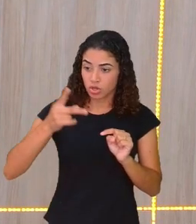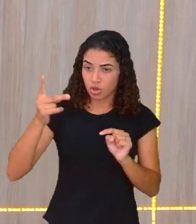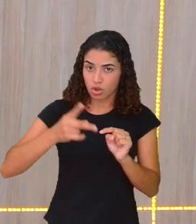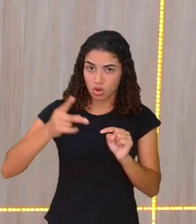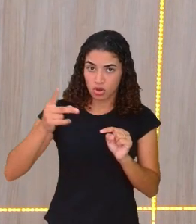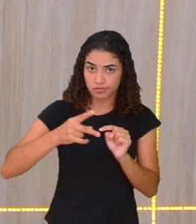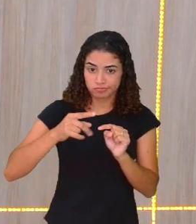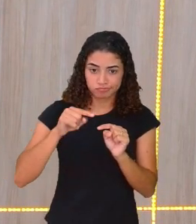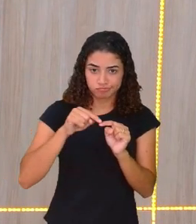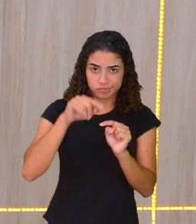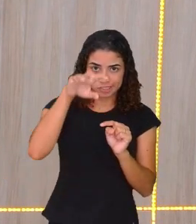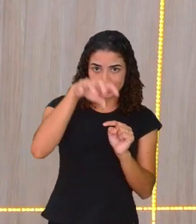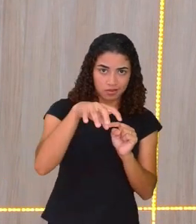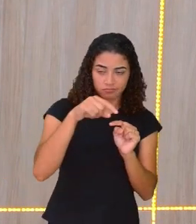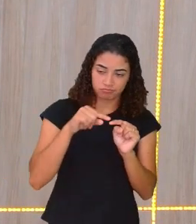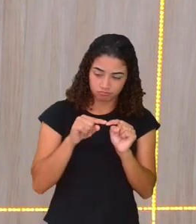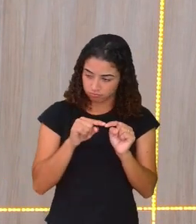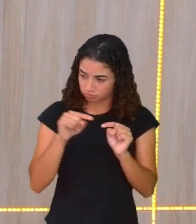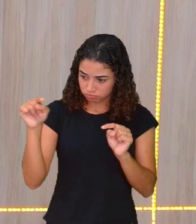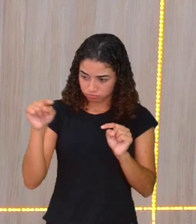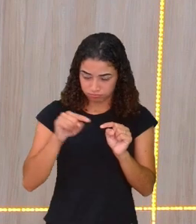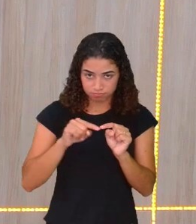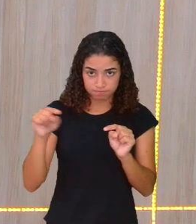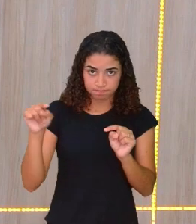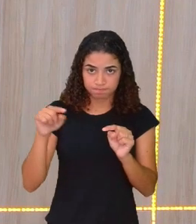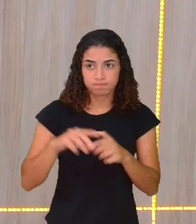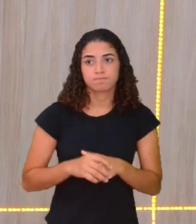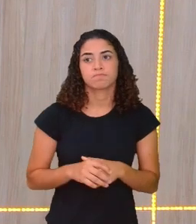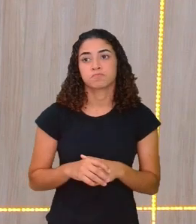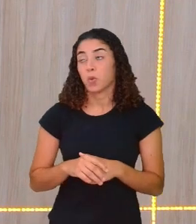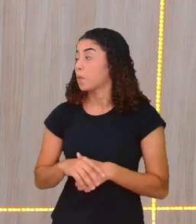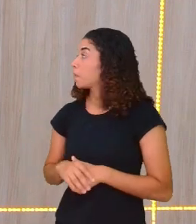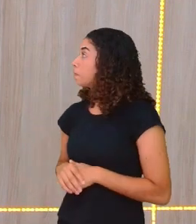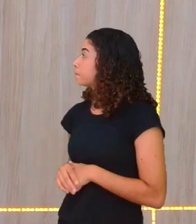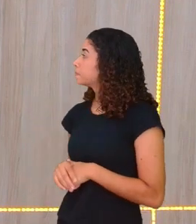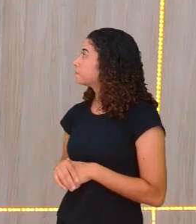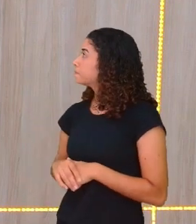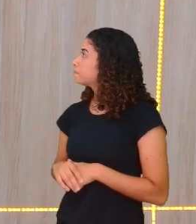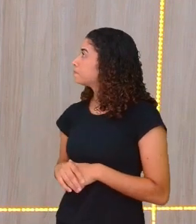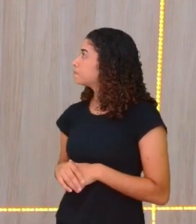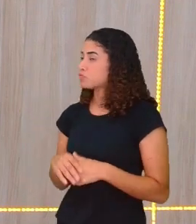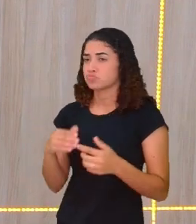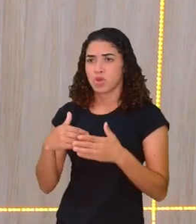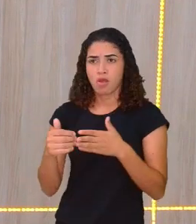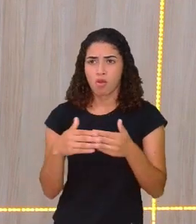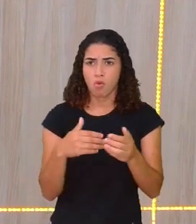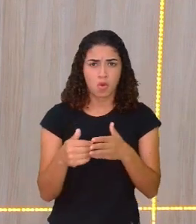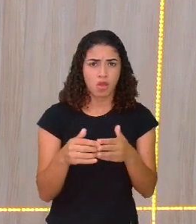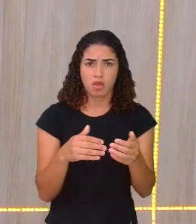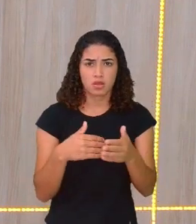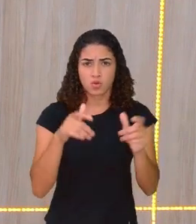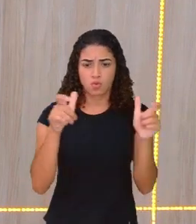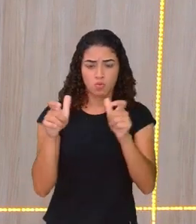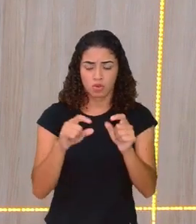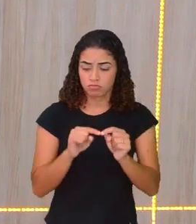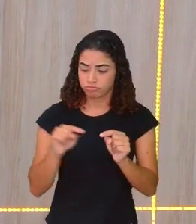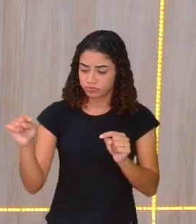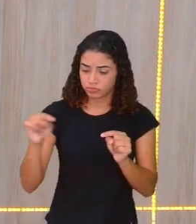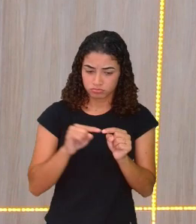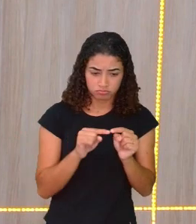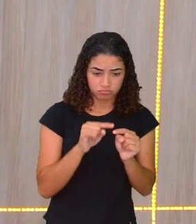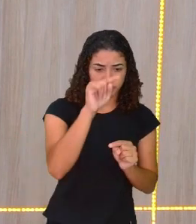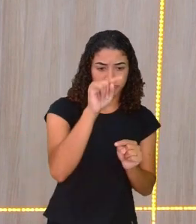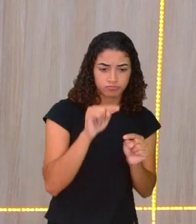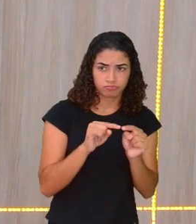pontos distintos da borda. Ele pode vir aqui em qualquer parte, aí a gente vai chamar de